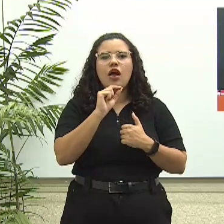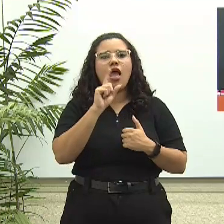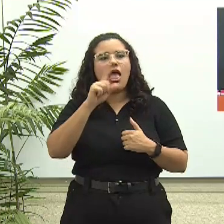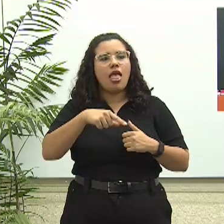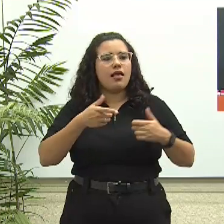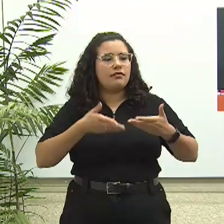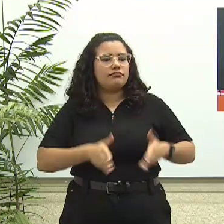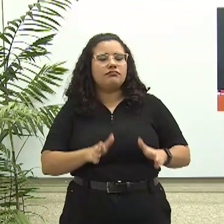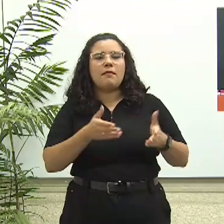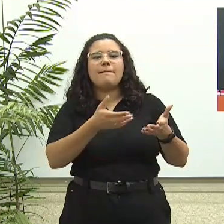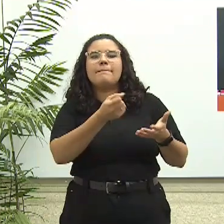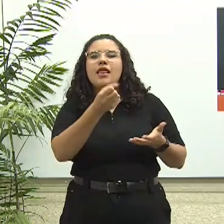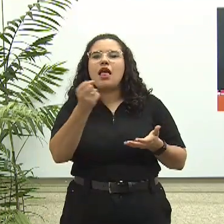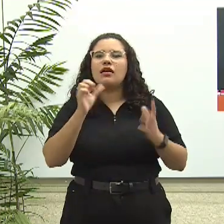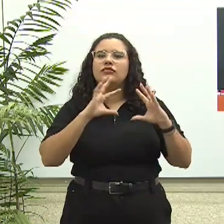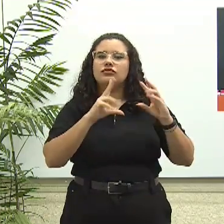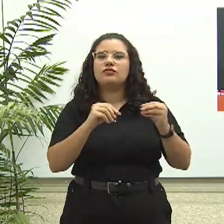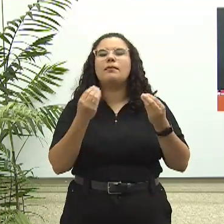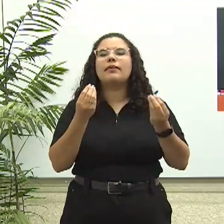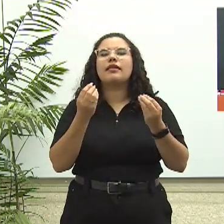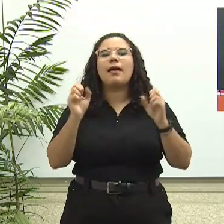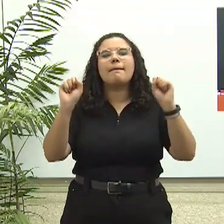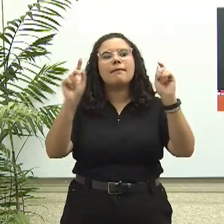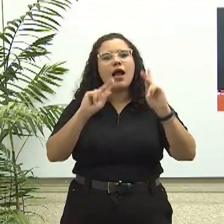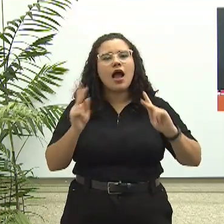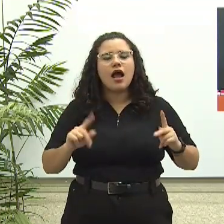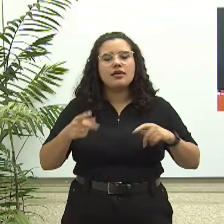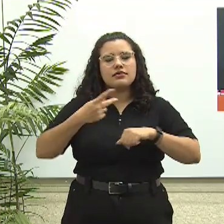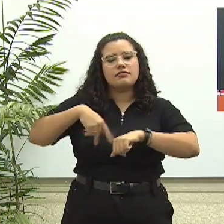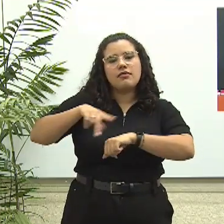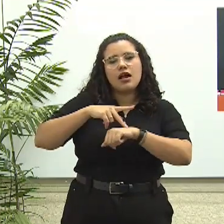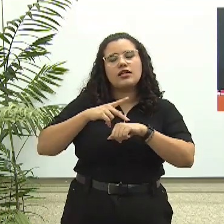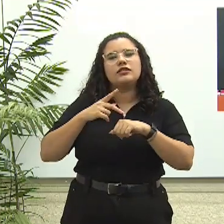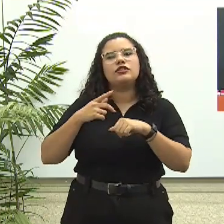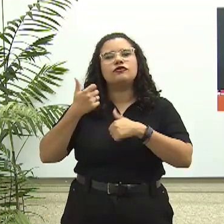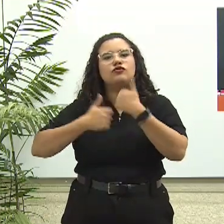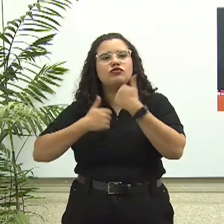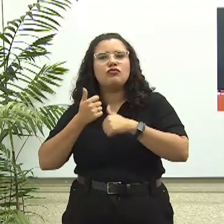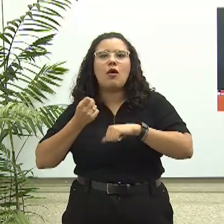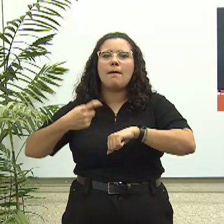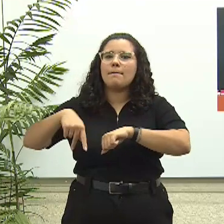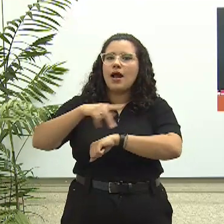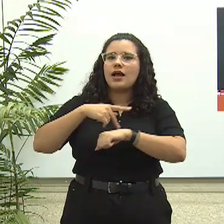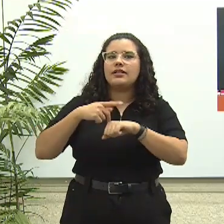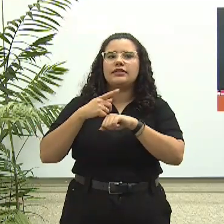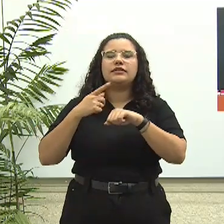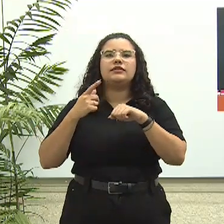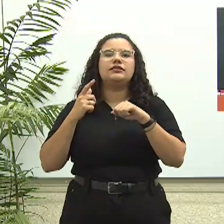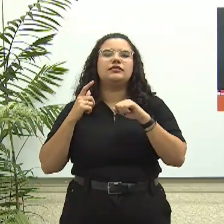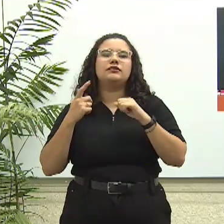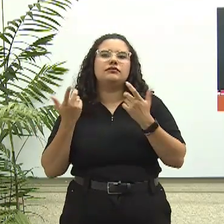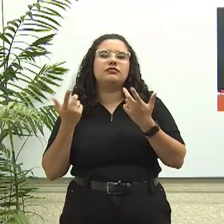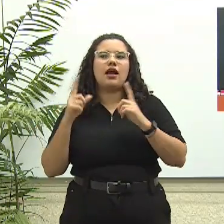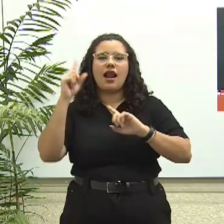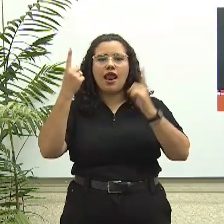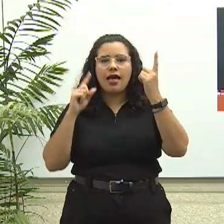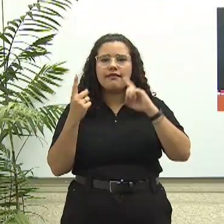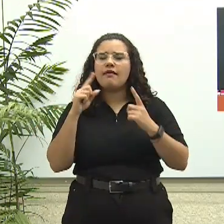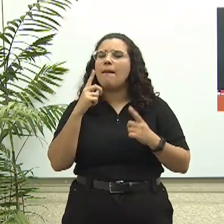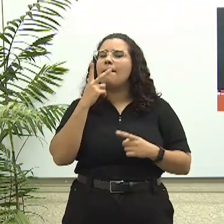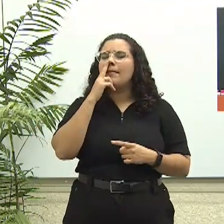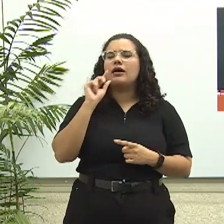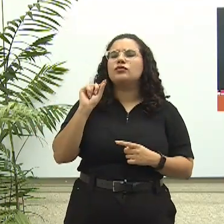de apaziguamento do País do Futebol do País do Carnaval eles vão falar Puxa mas isso é antigo o que que piorou piorou muito porque